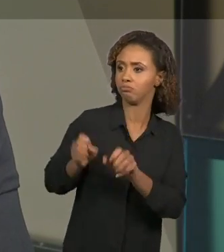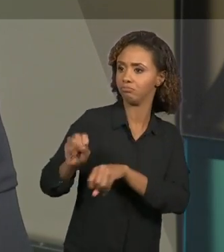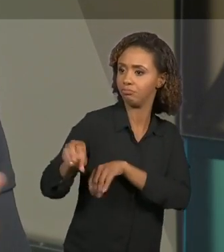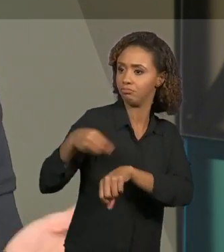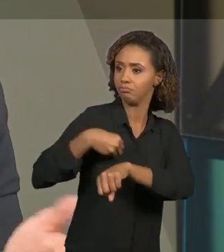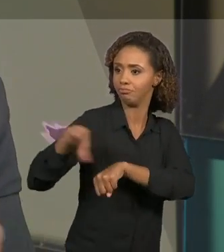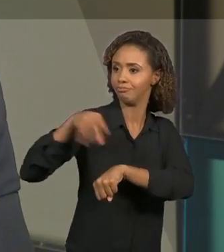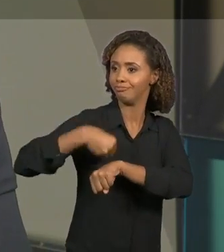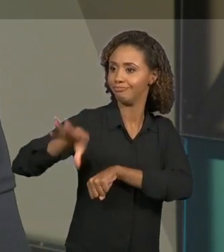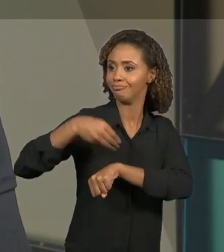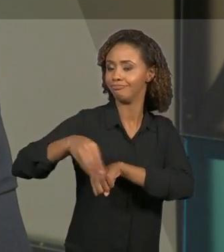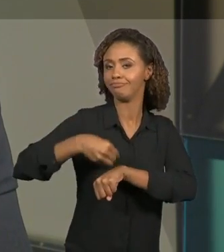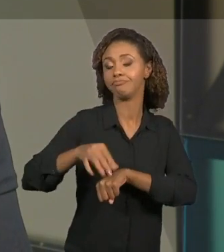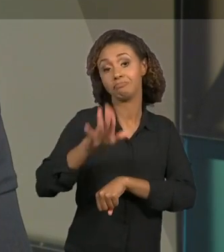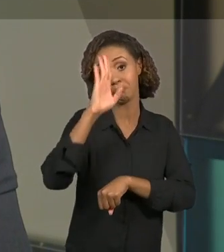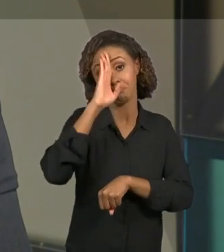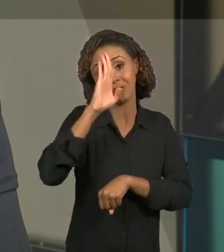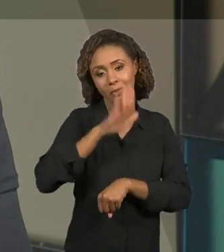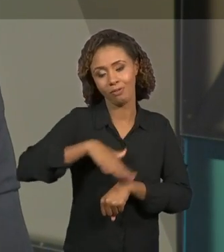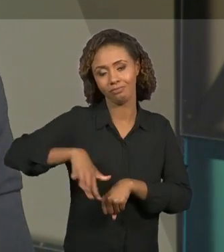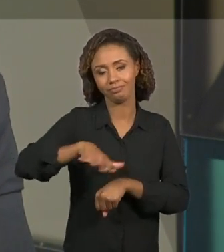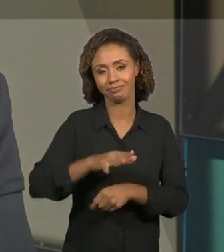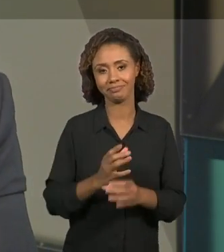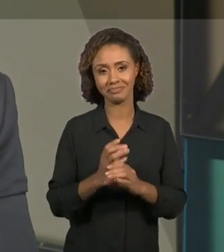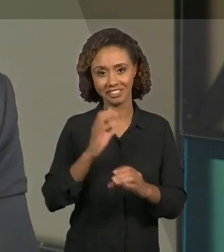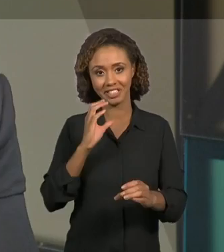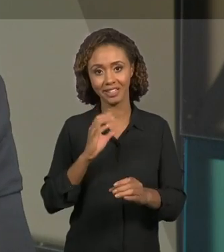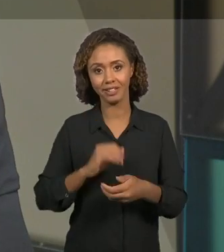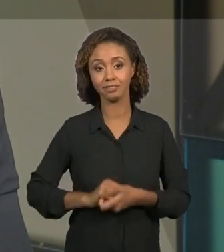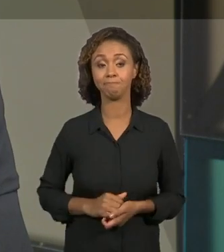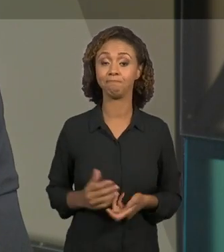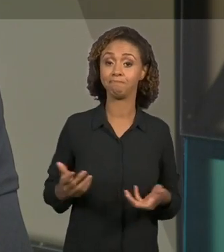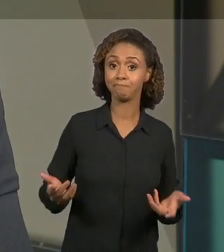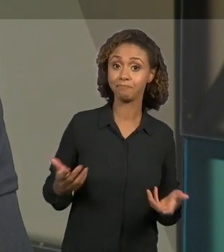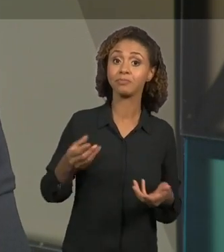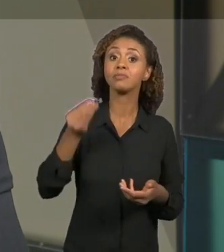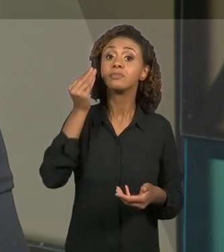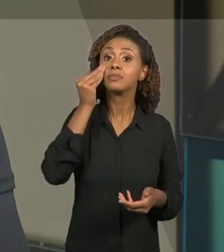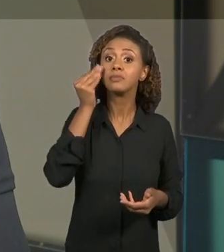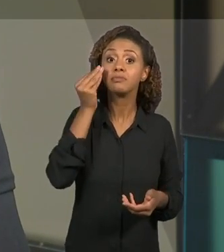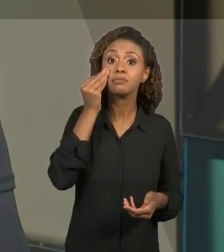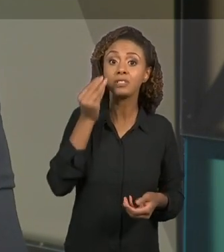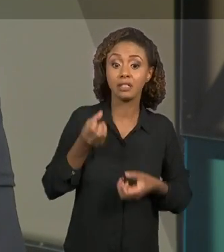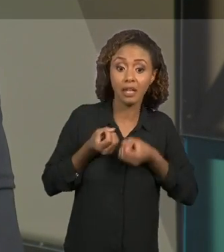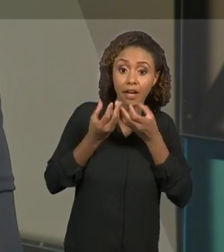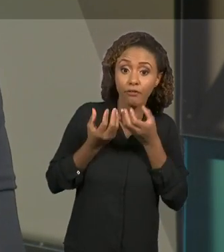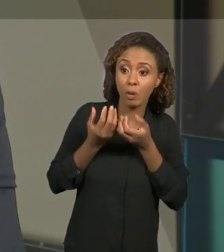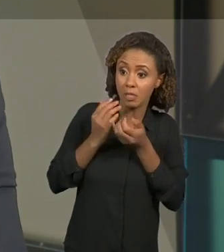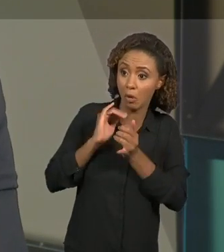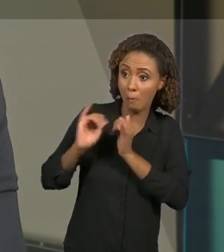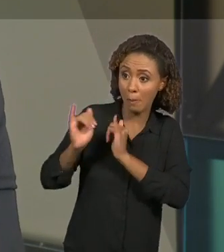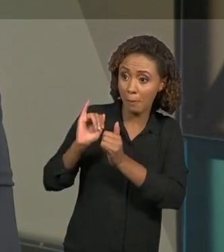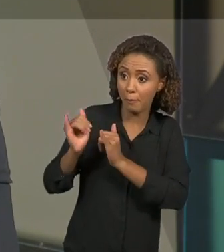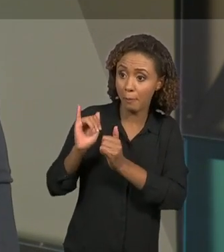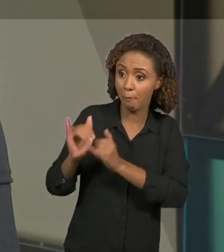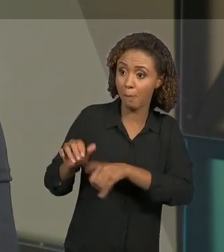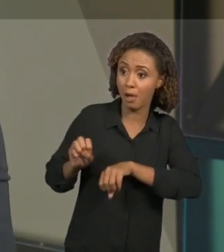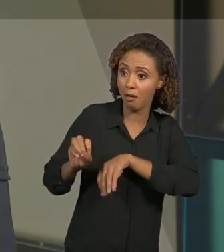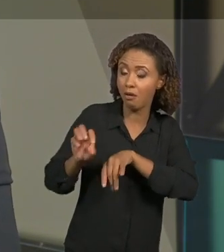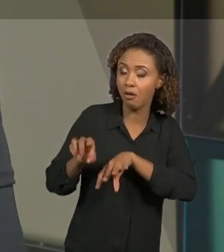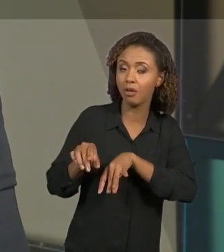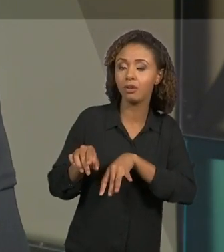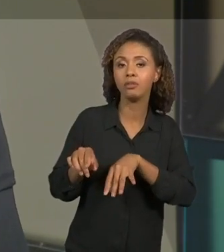hoje nas engenharias principalmente não te buscar trazer trazer essa informação para os profissionais é uma maneira de conseguir